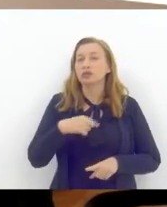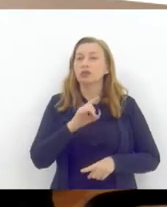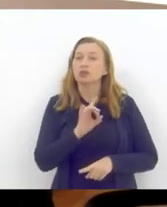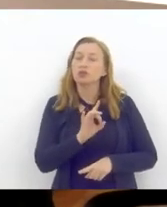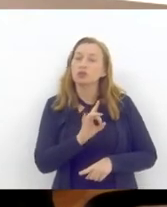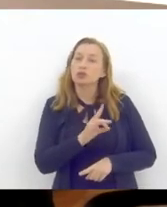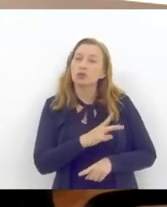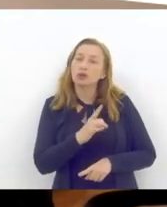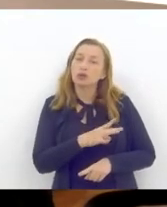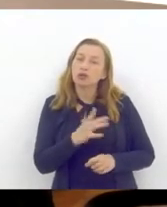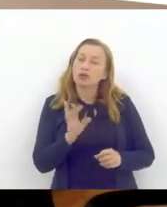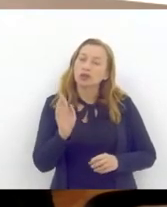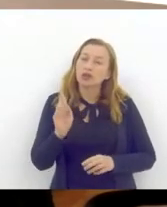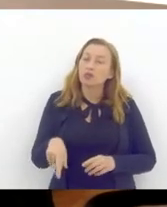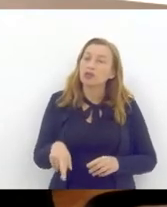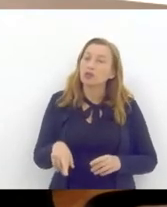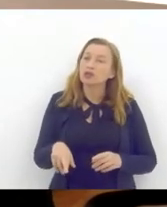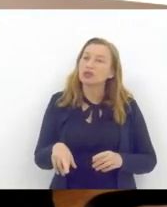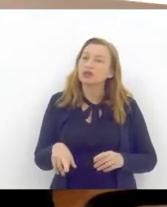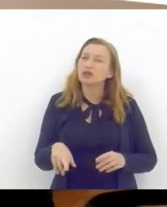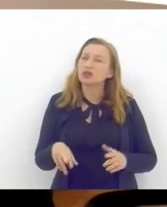reprovação disso acabar sendo...